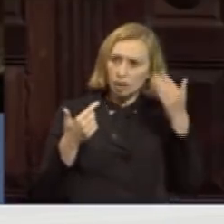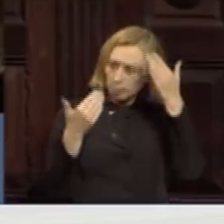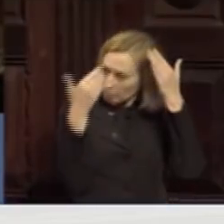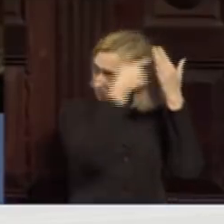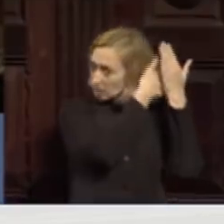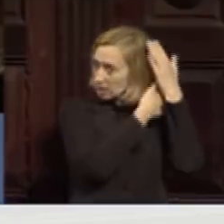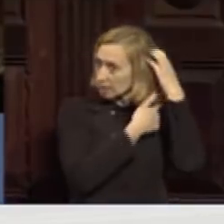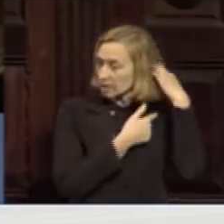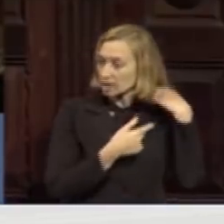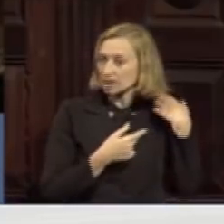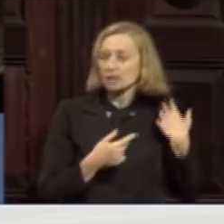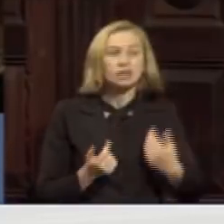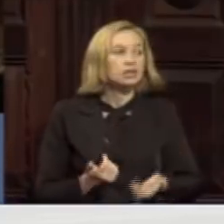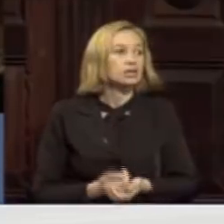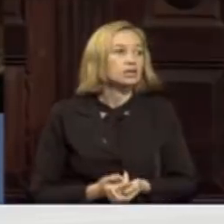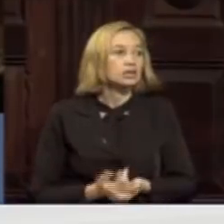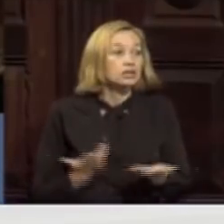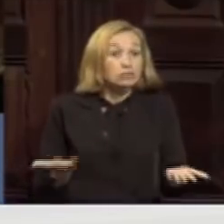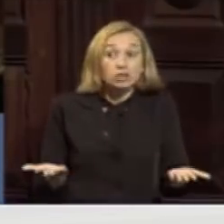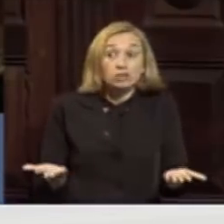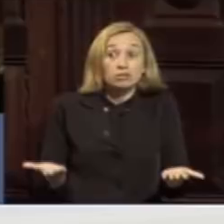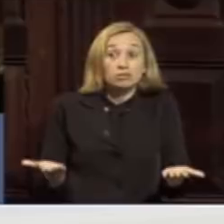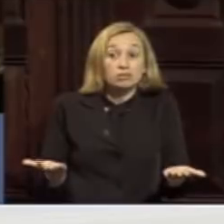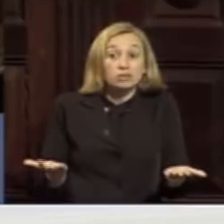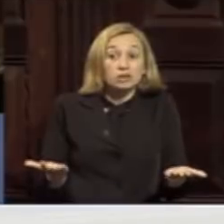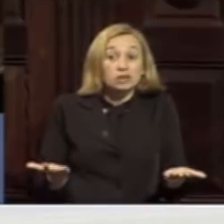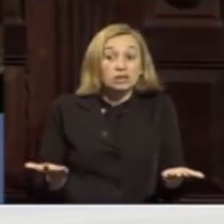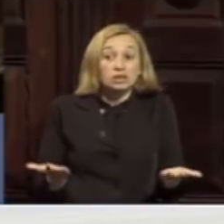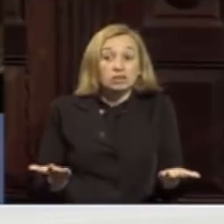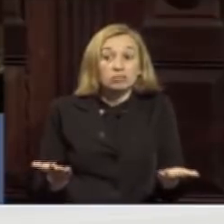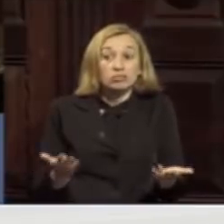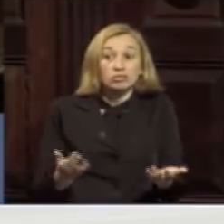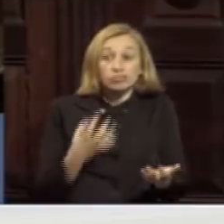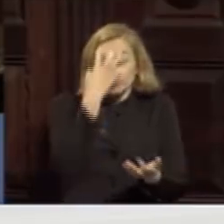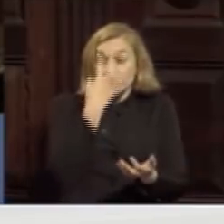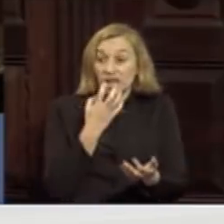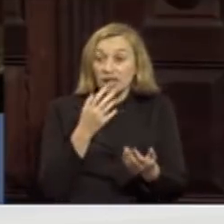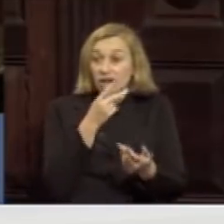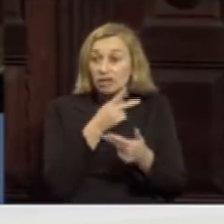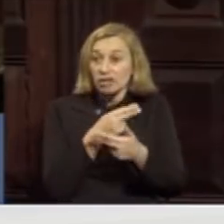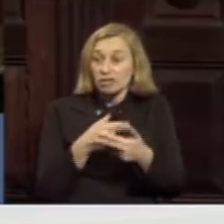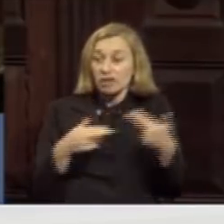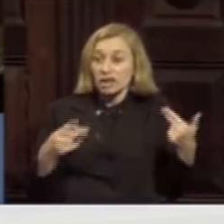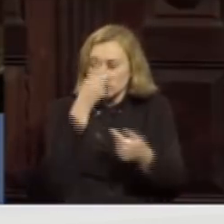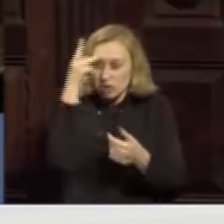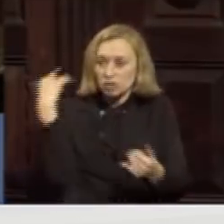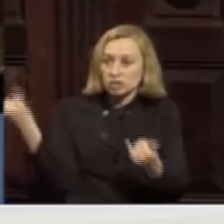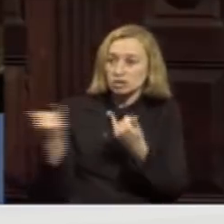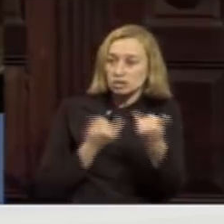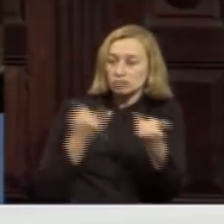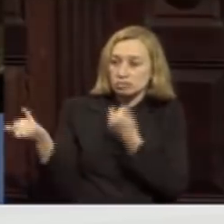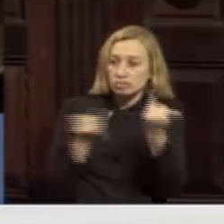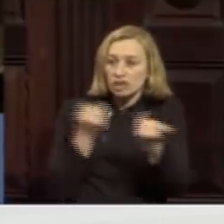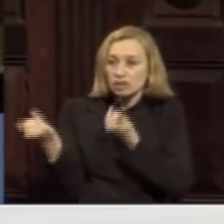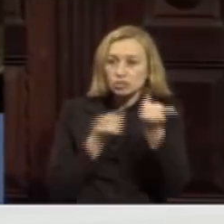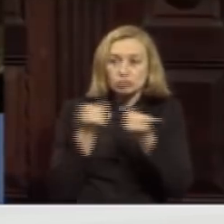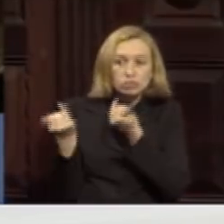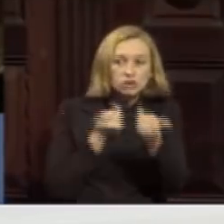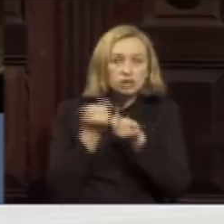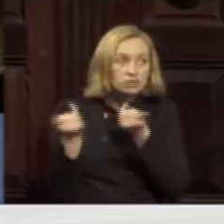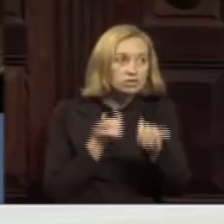Portanto, esse é um quadro dramático. Tomando conhecimento da situação, várias pessoas me ligando, o coletivo organizado sob a